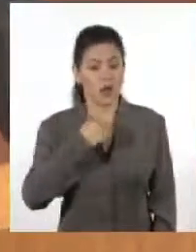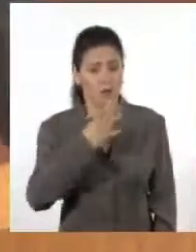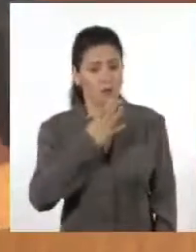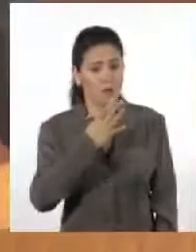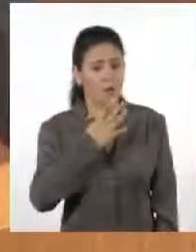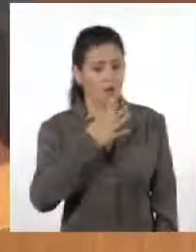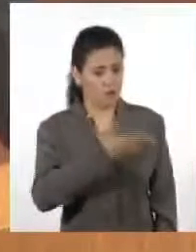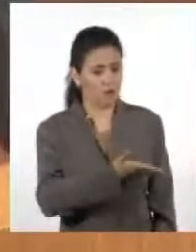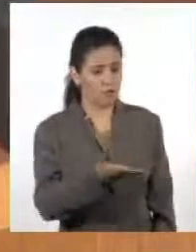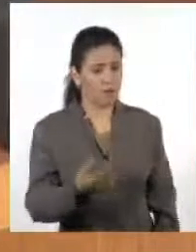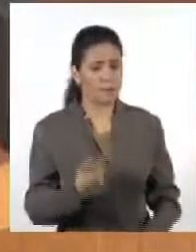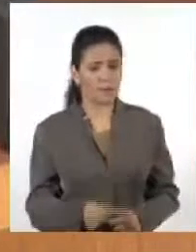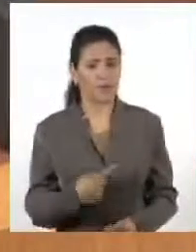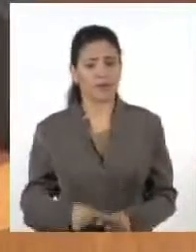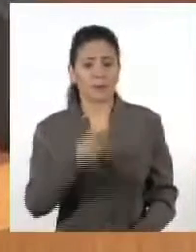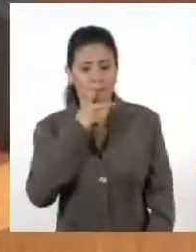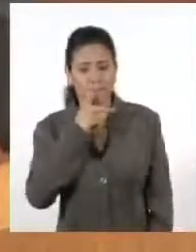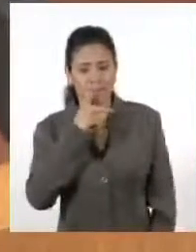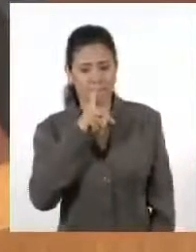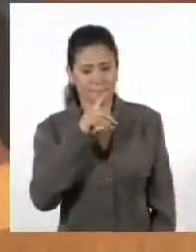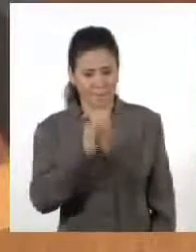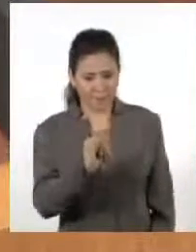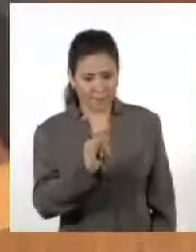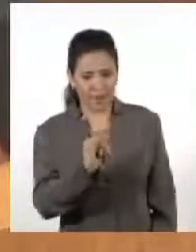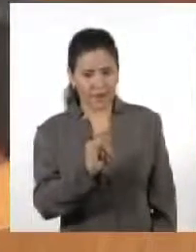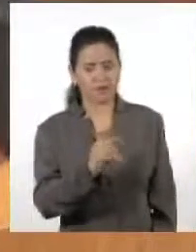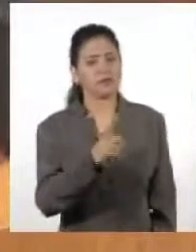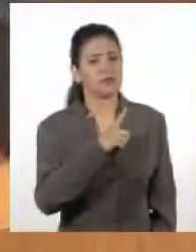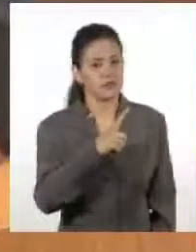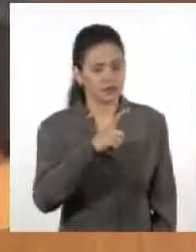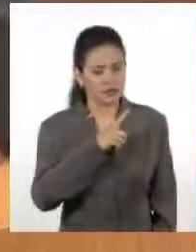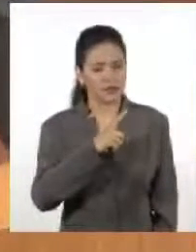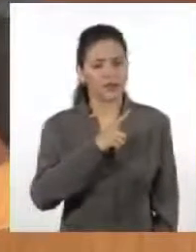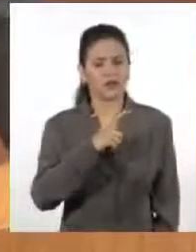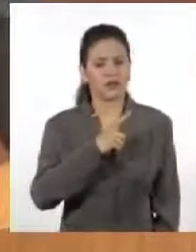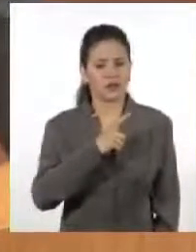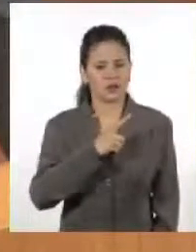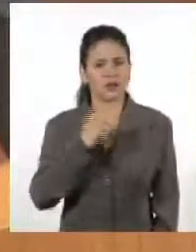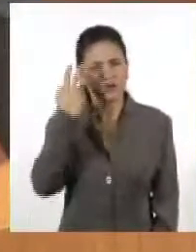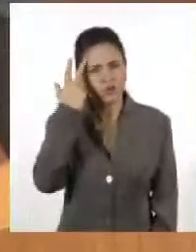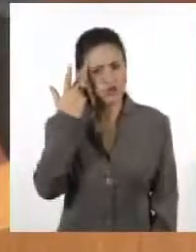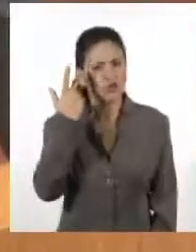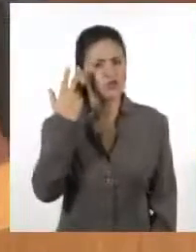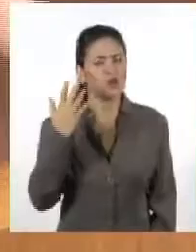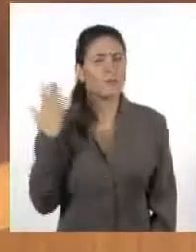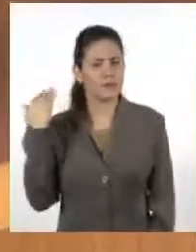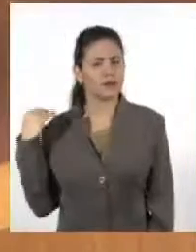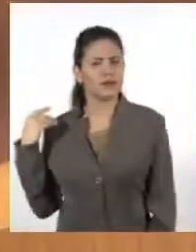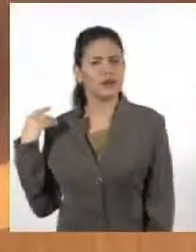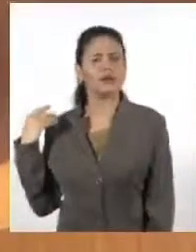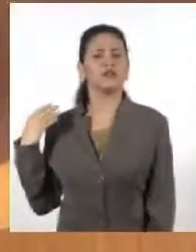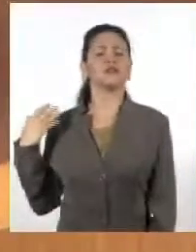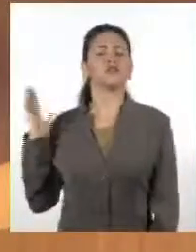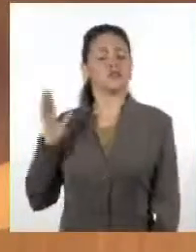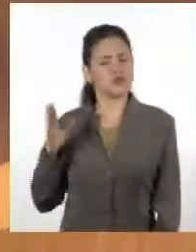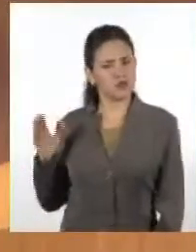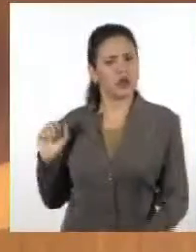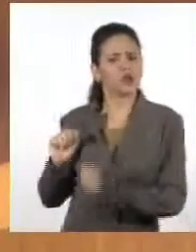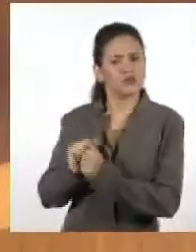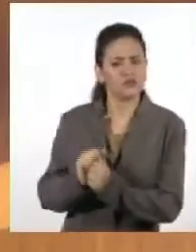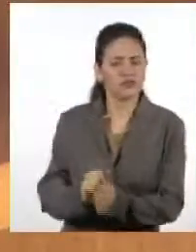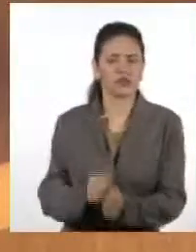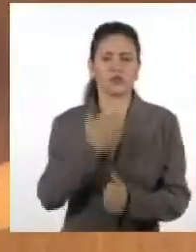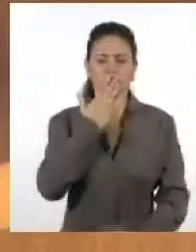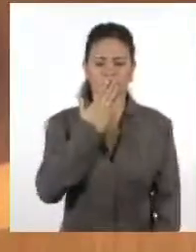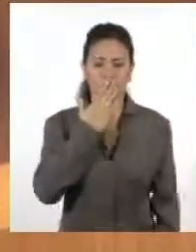porque meu pai tem um histórico com os índios o meu partido que é o partido